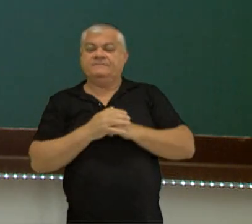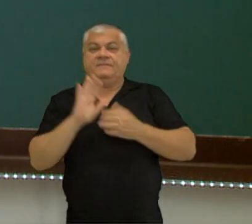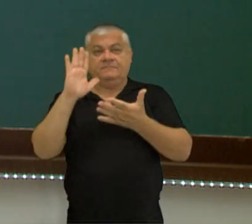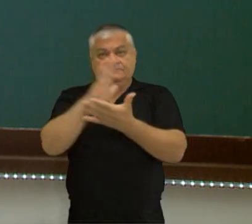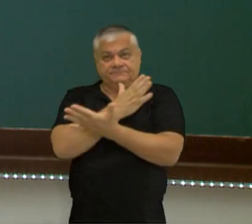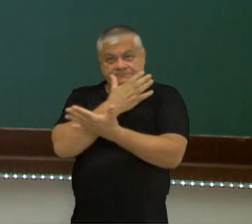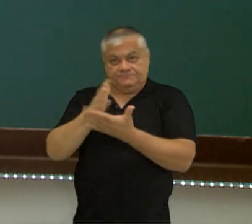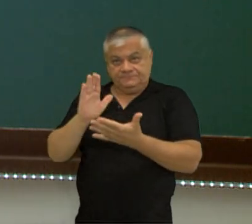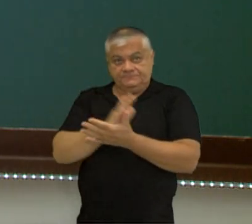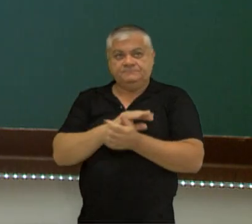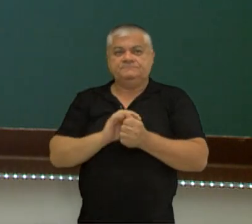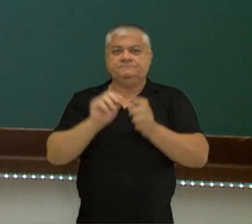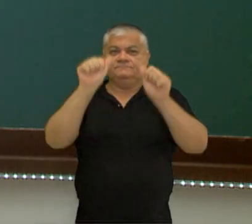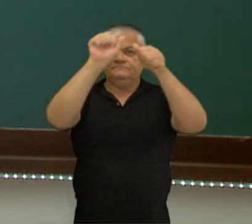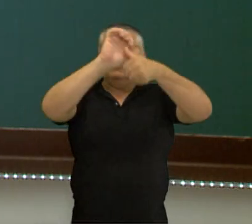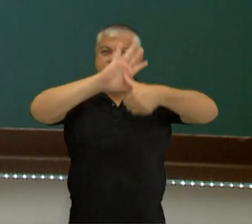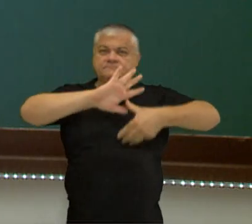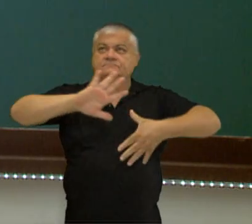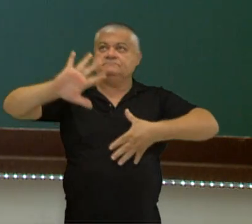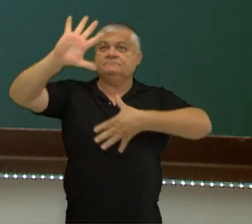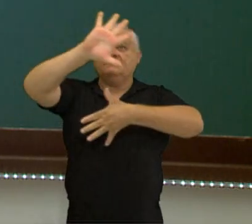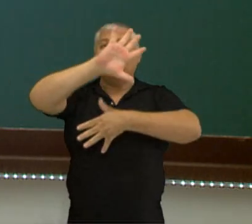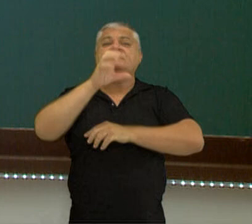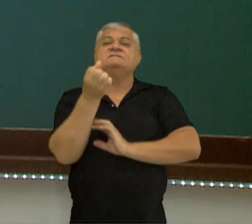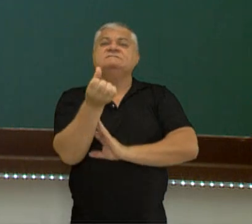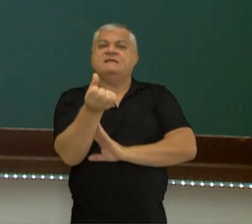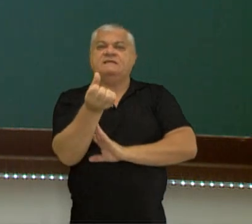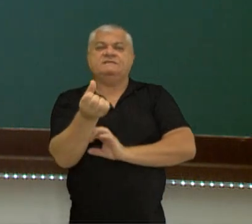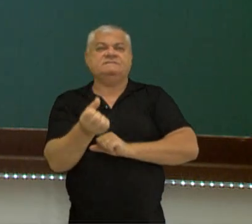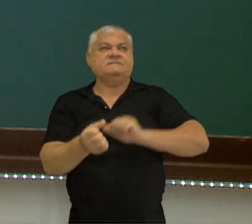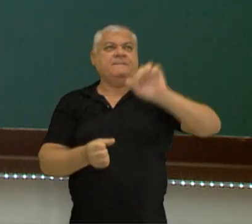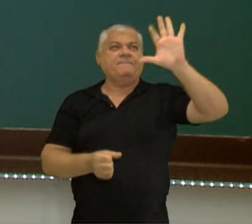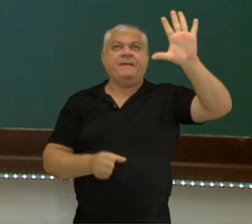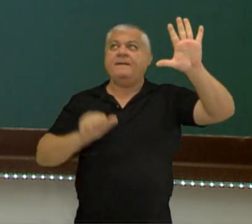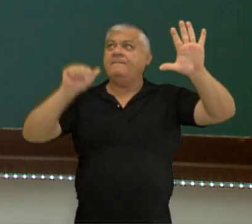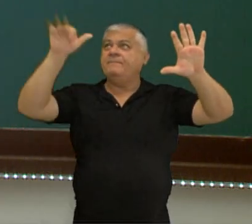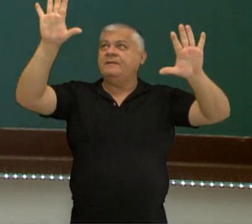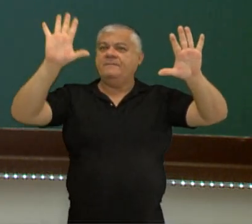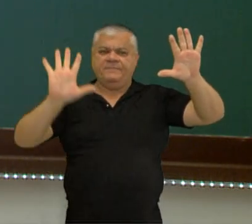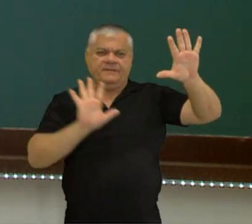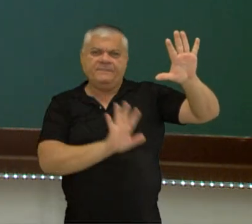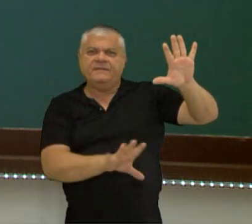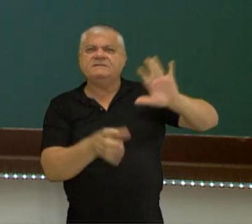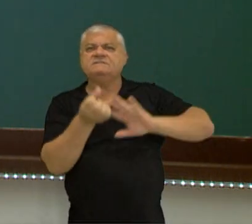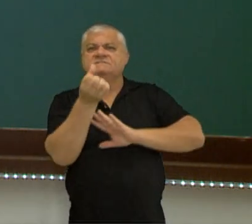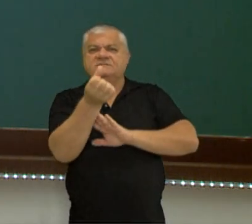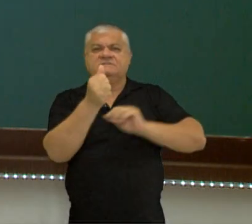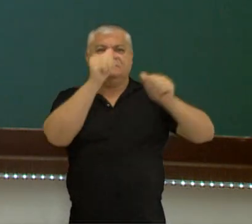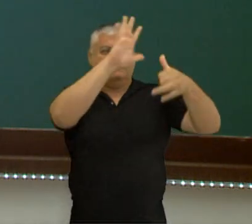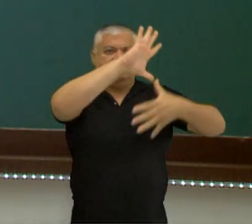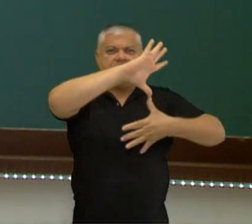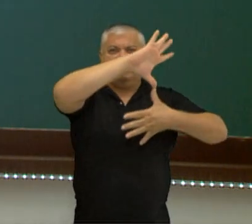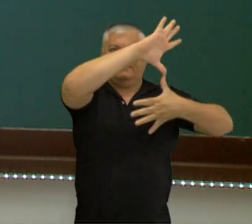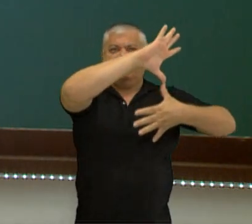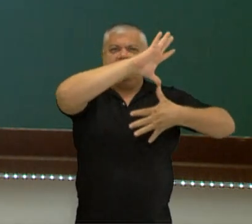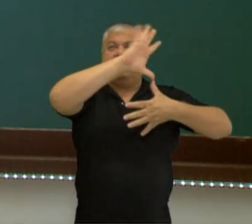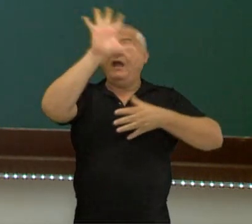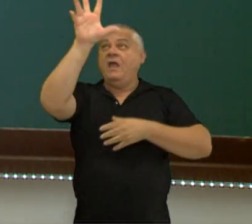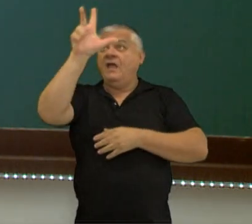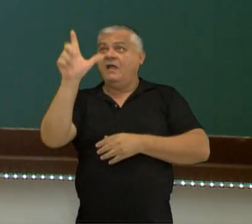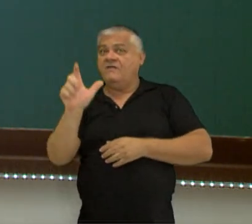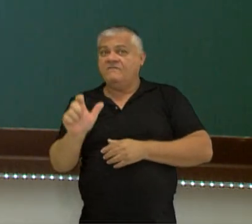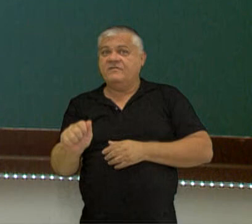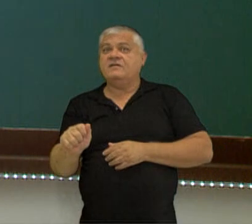dos continentes em 6, né? São 6 continentes que existem: América,